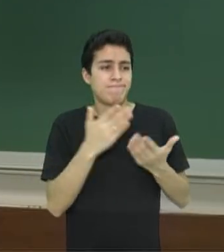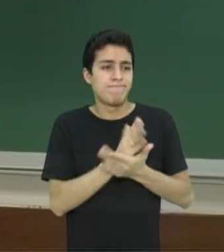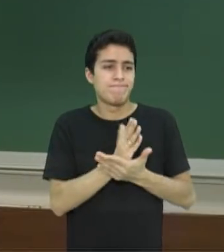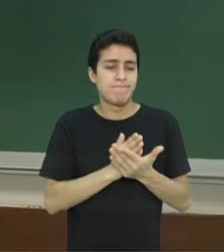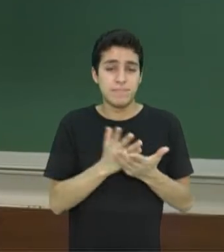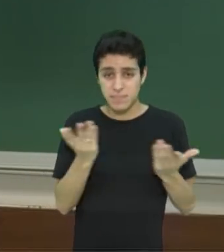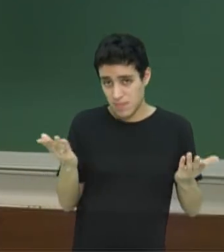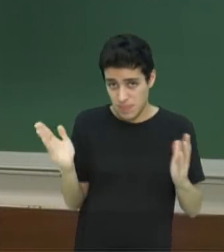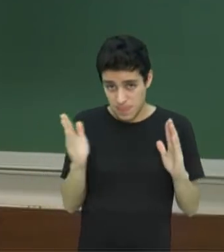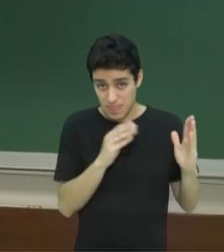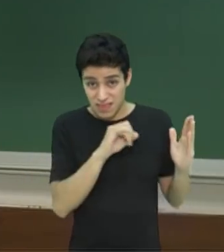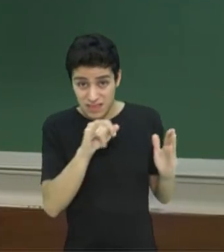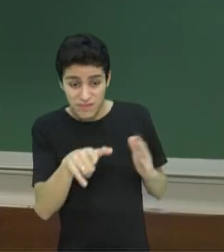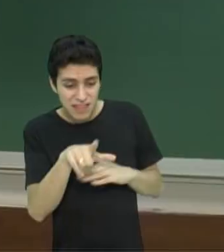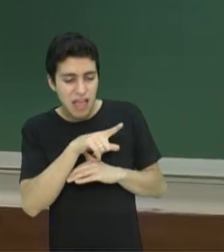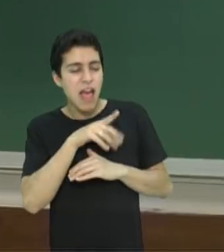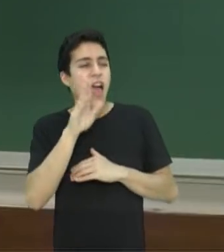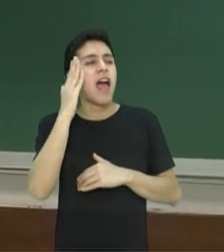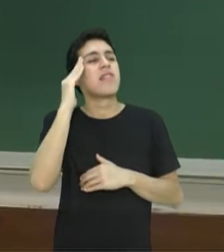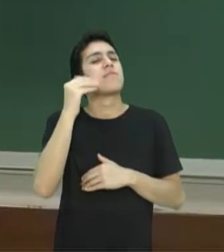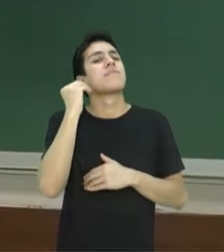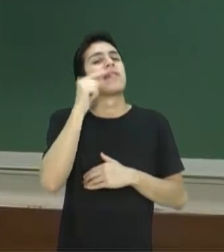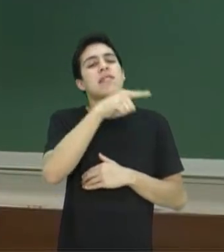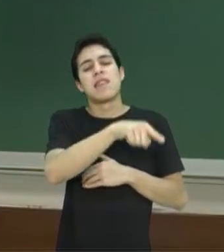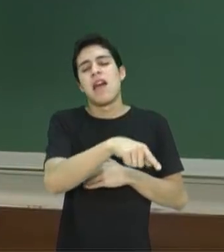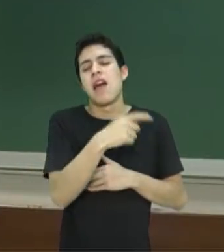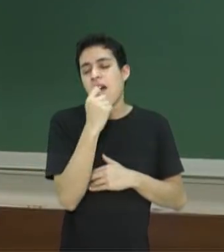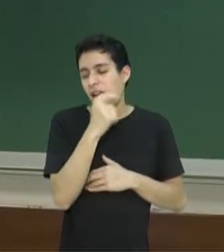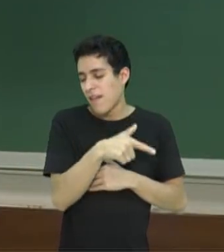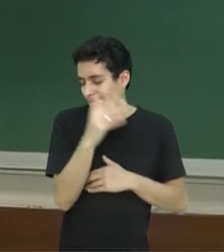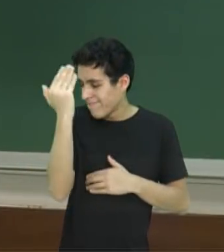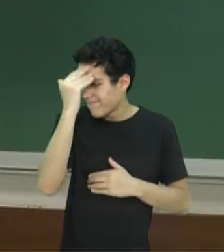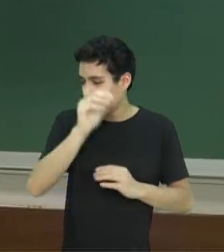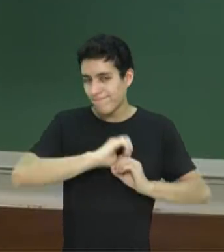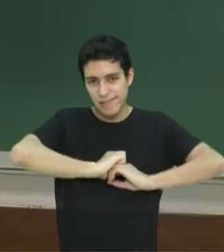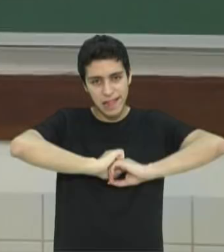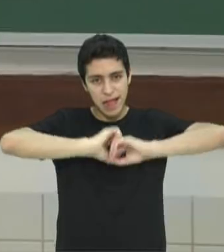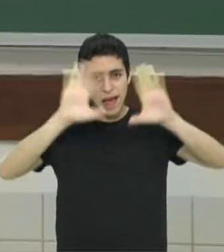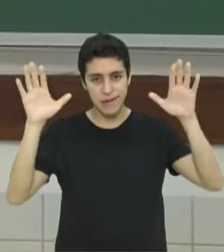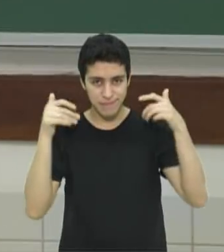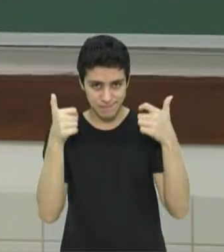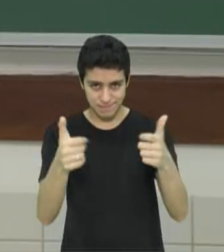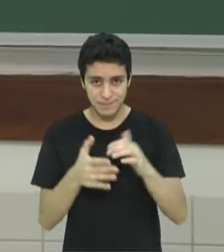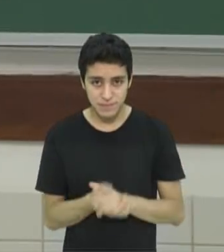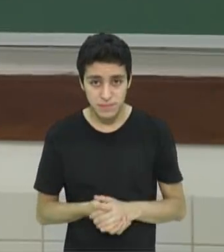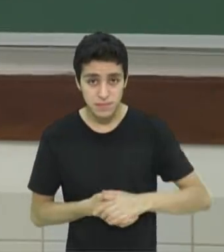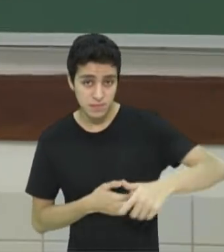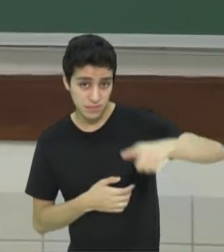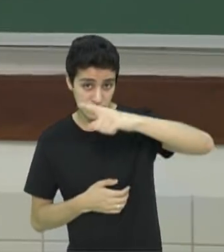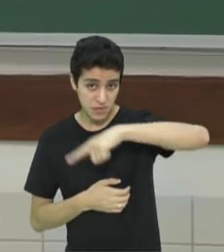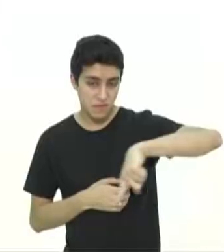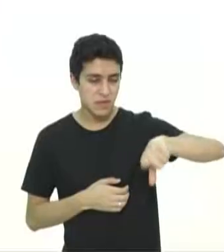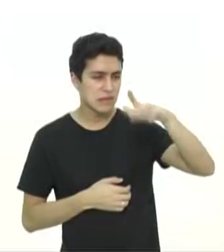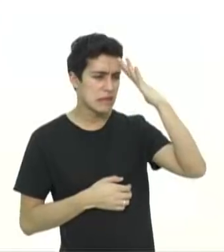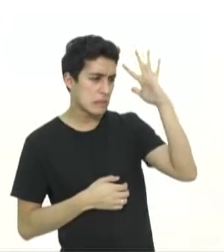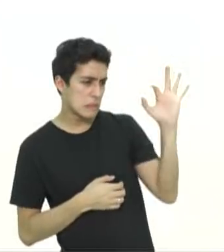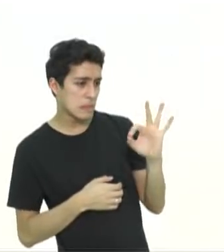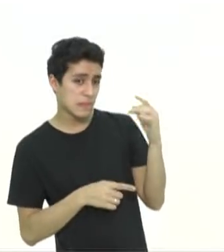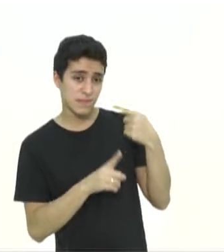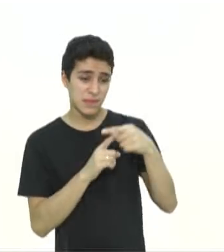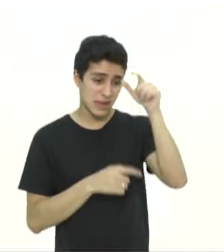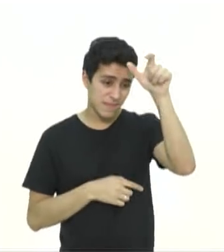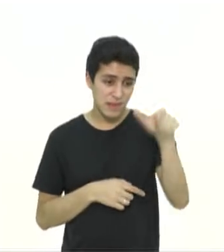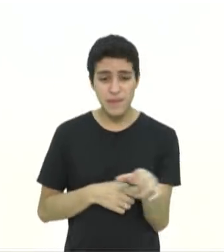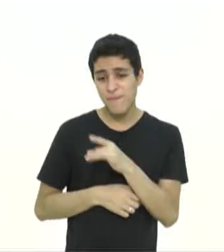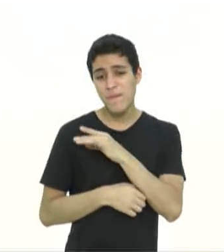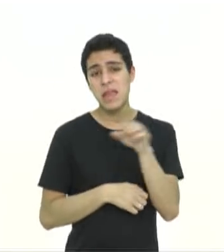você tivesse esse conhecimento de mundo, aí sim você teria entendido. Você pode não ter entendido direito porque a personagem